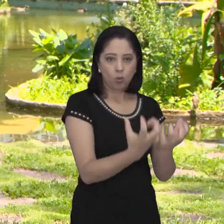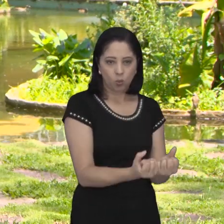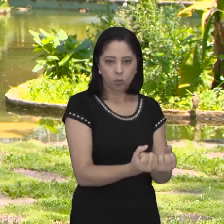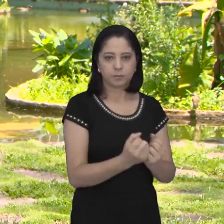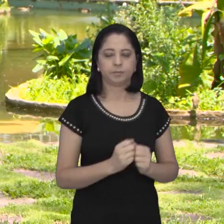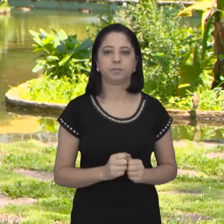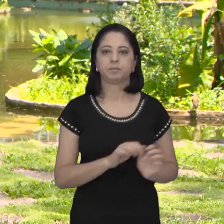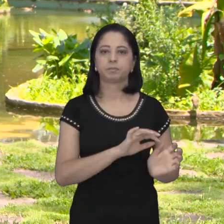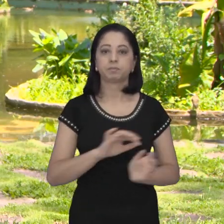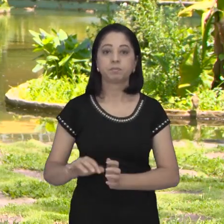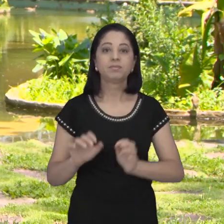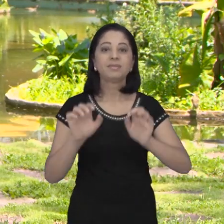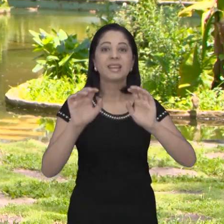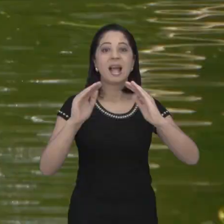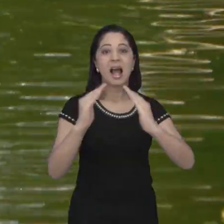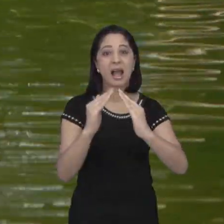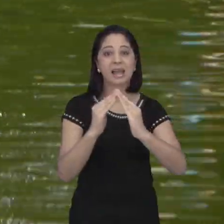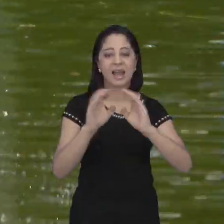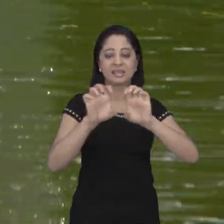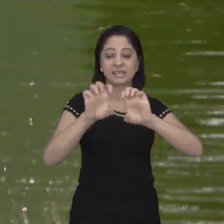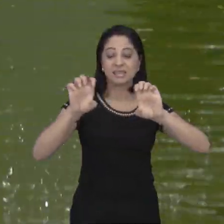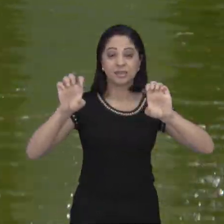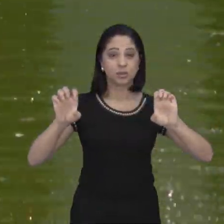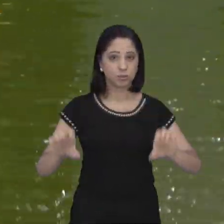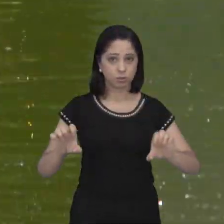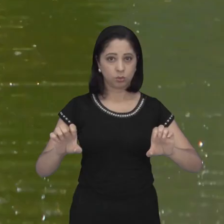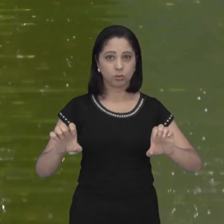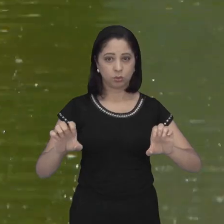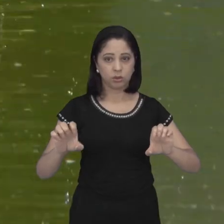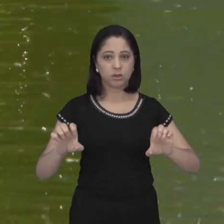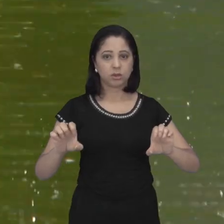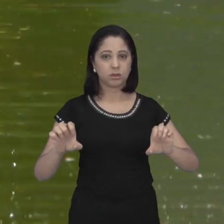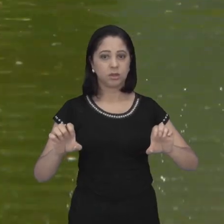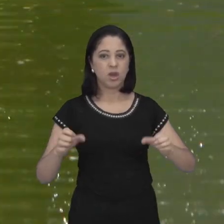faz parte de ter uma humanidade melhor.